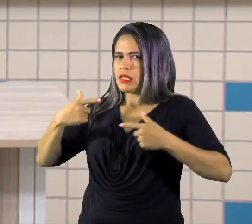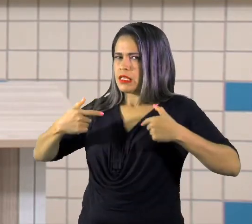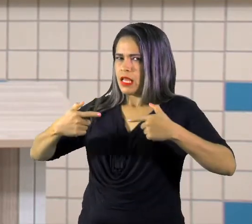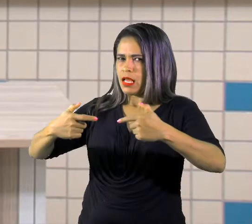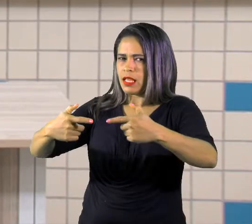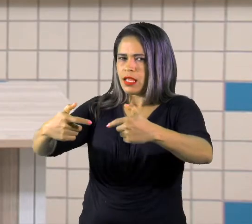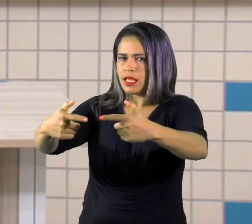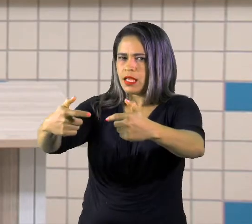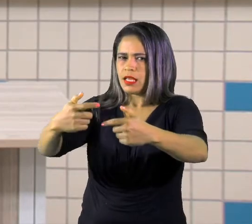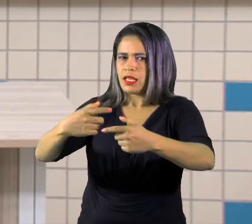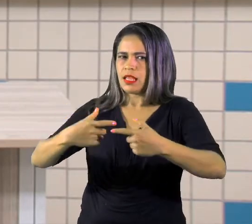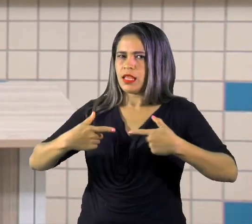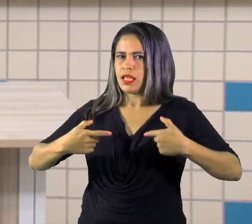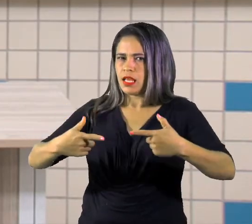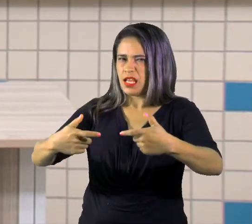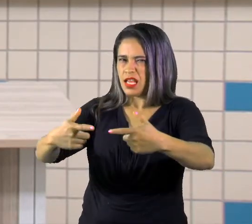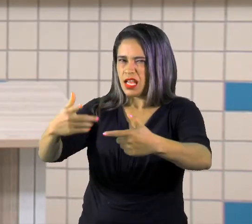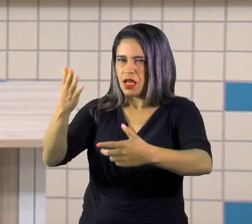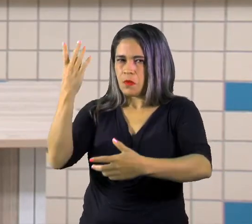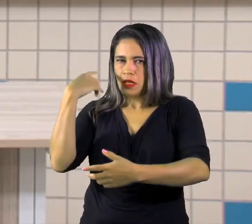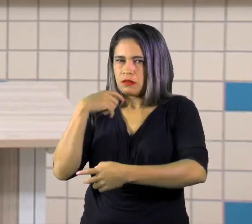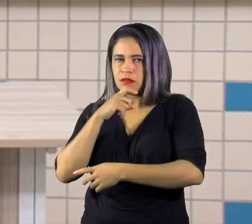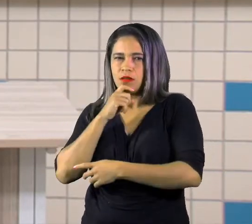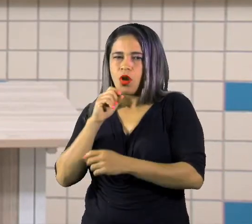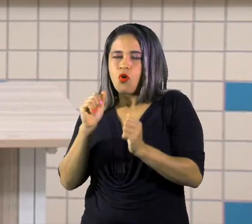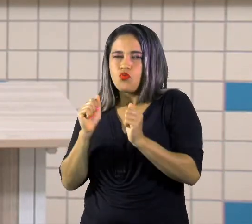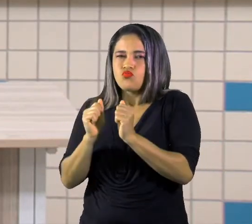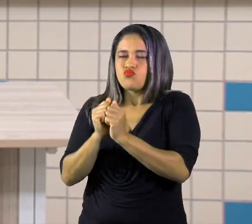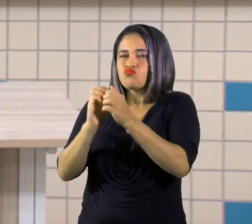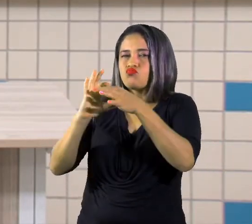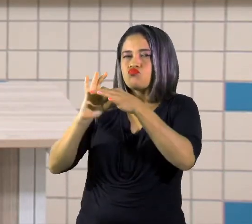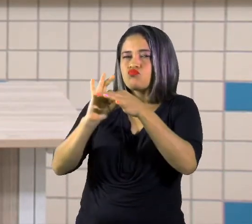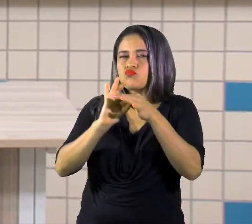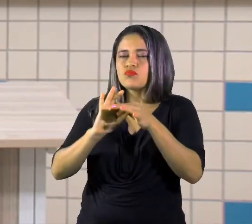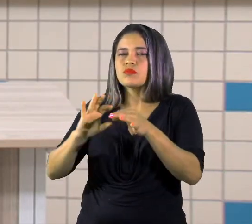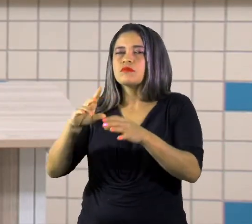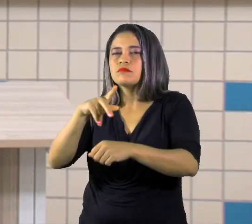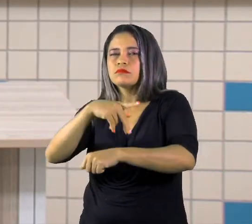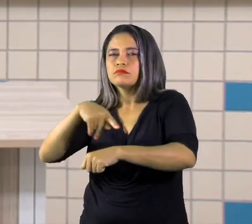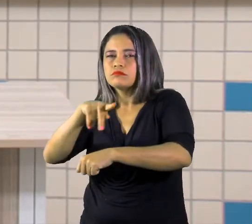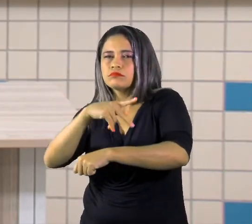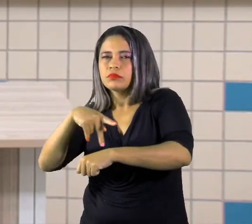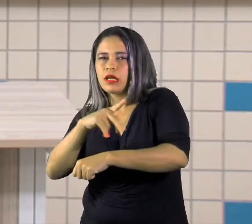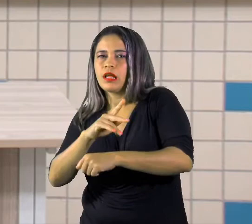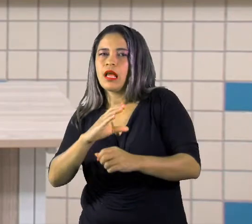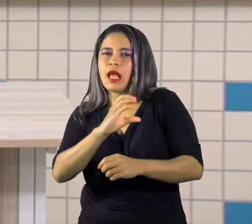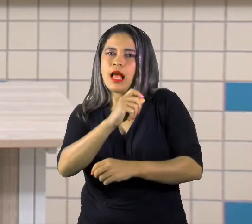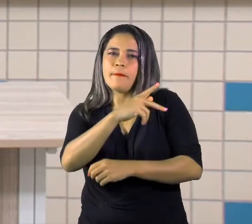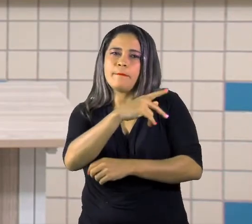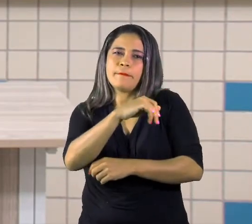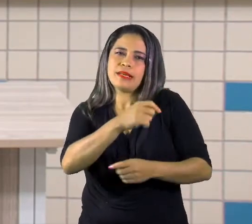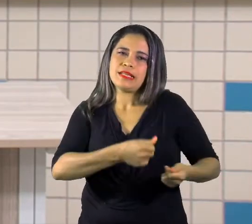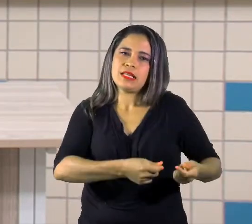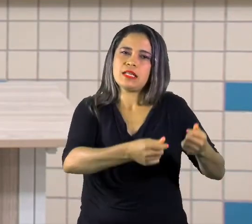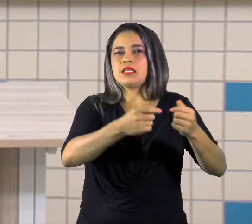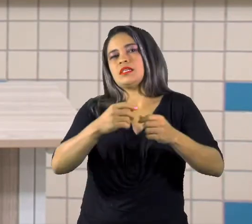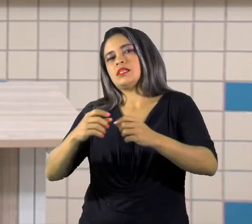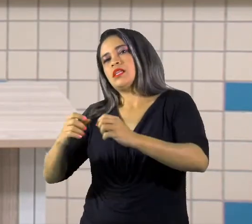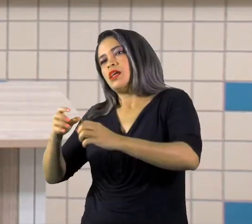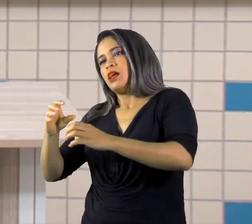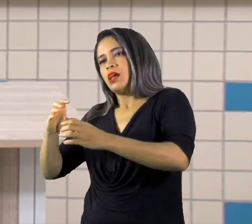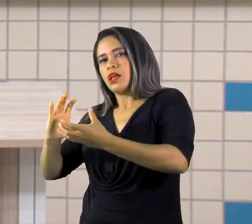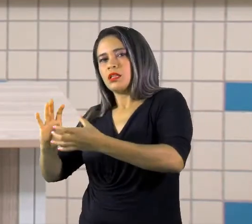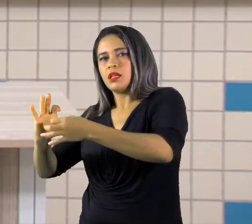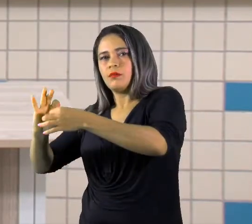estava do lado dos países, era a união dos países capitalistas contra os países comunistas. Isso existe nos dias atuais?